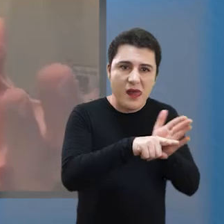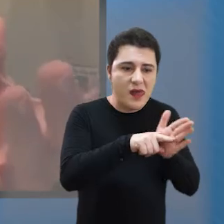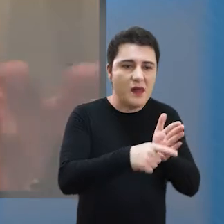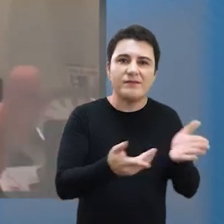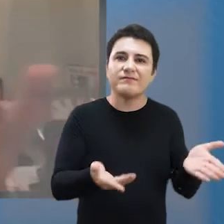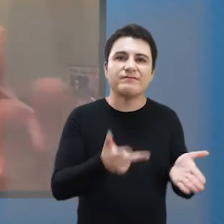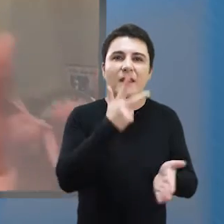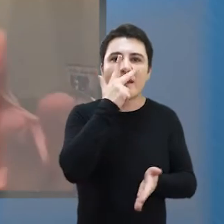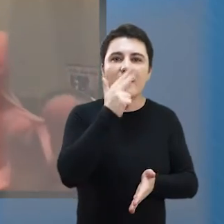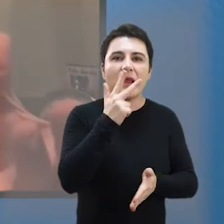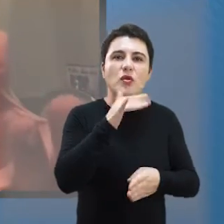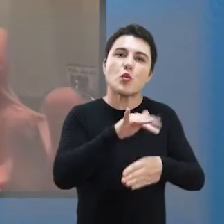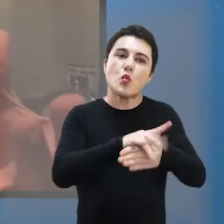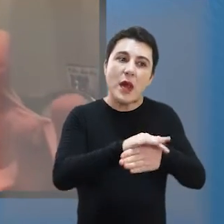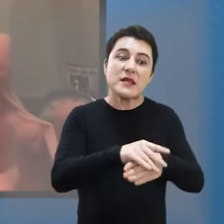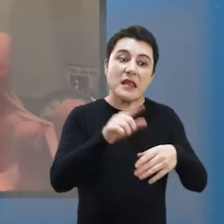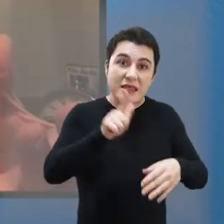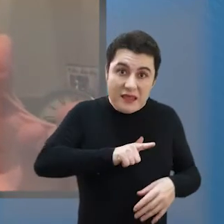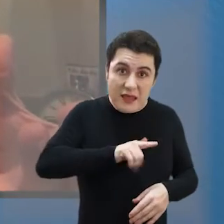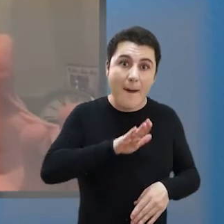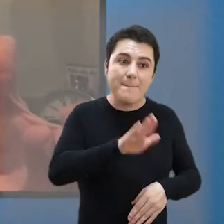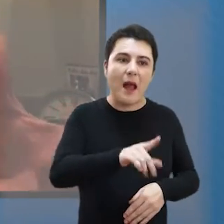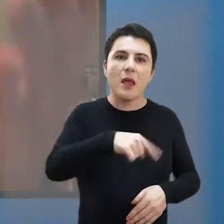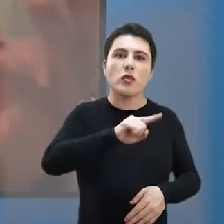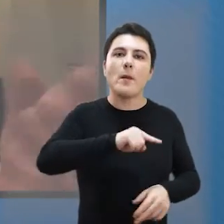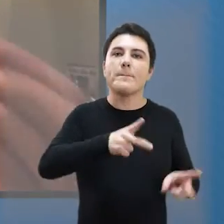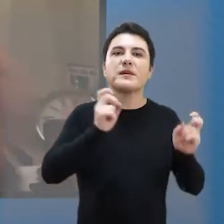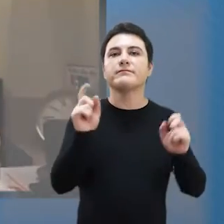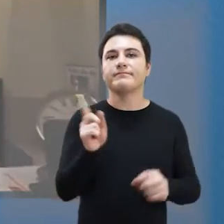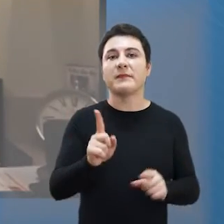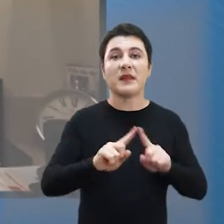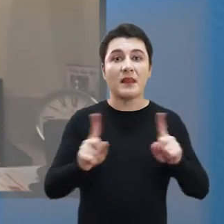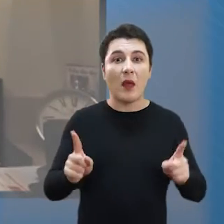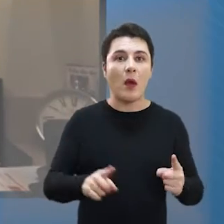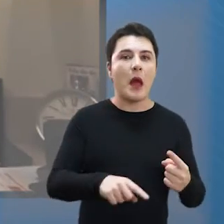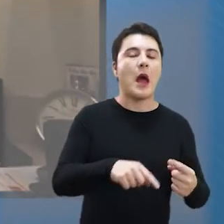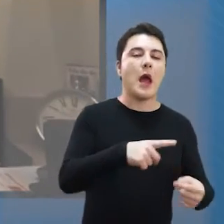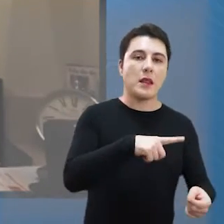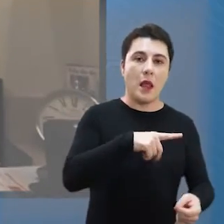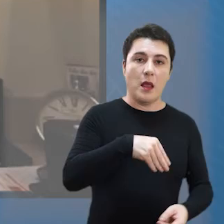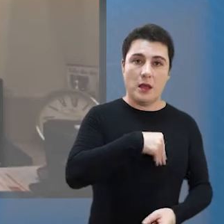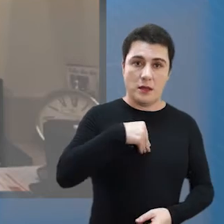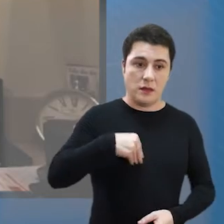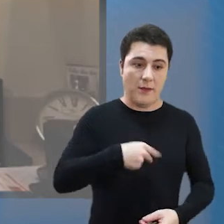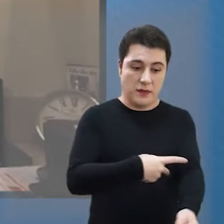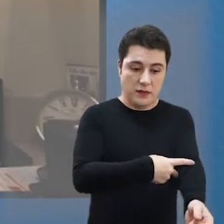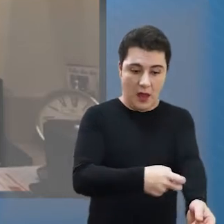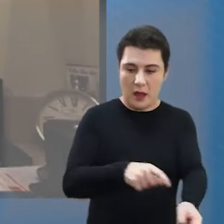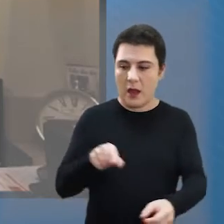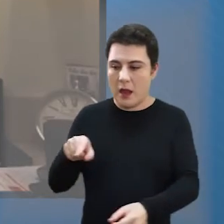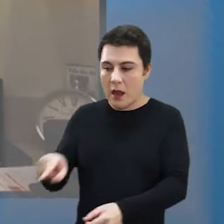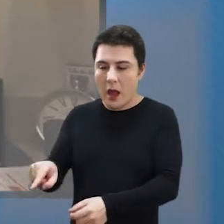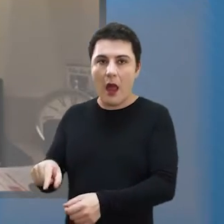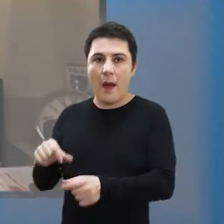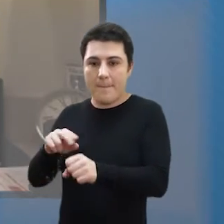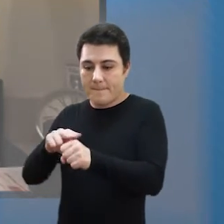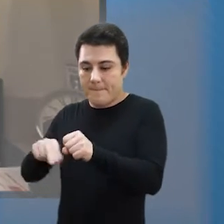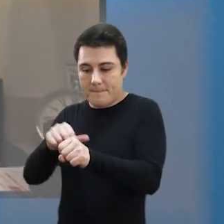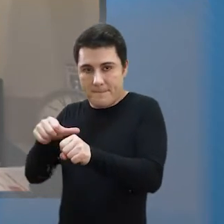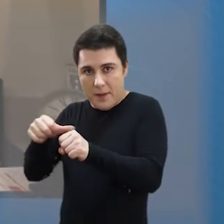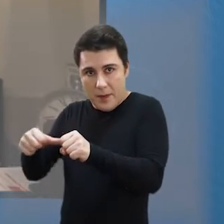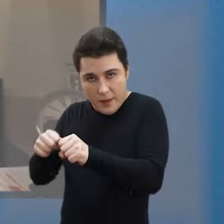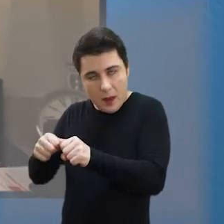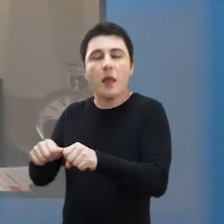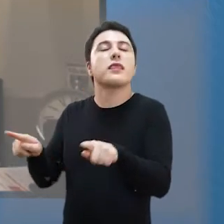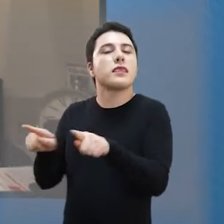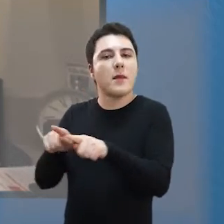está deixando passar ele despercebido. Então, por isso que os dois exames são importantes. E, geralmente, o câncer